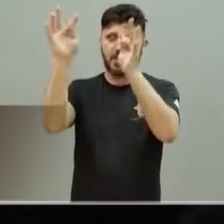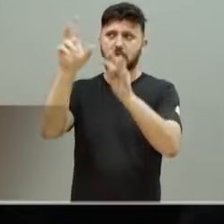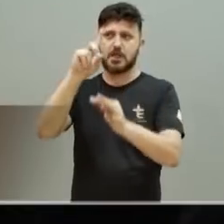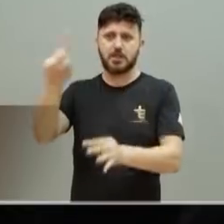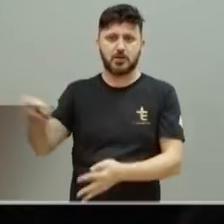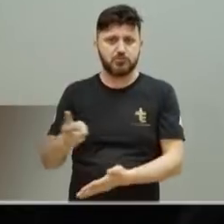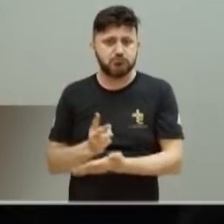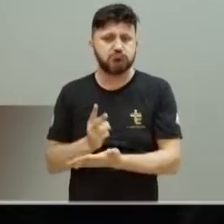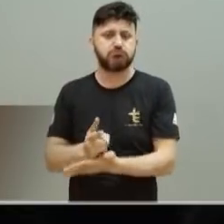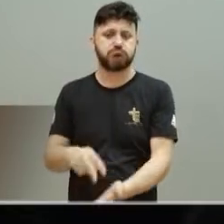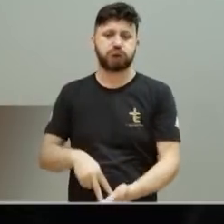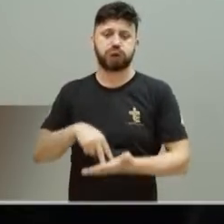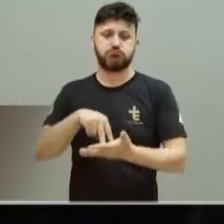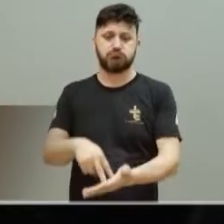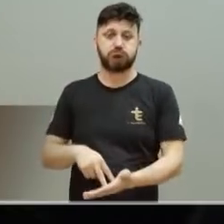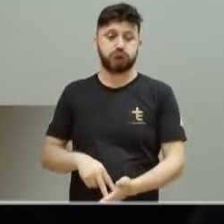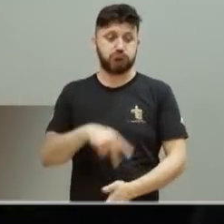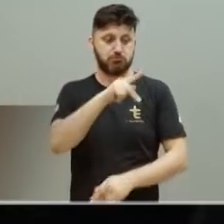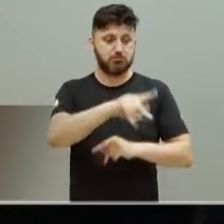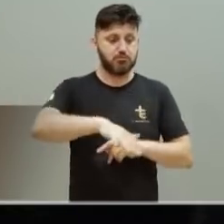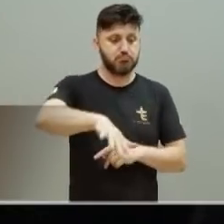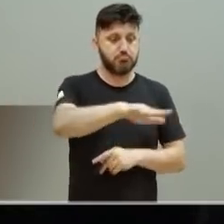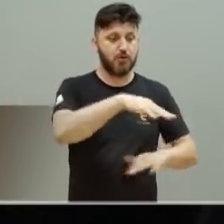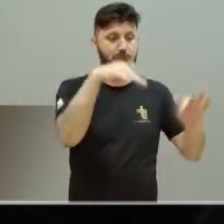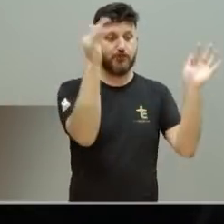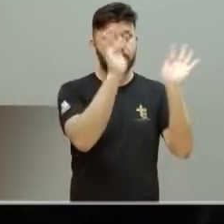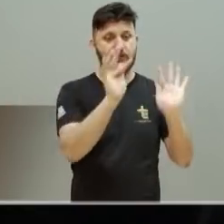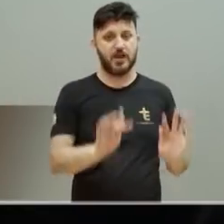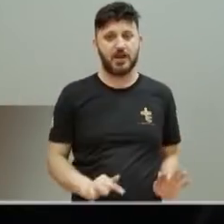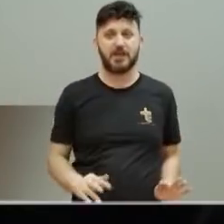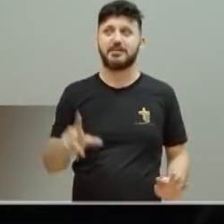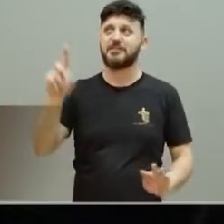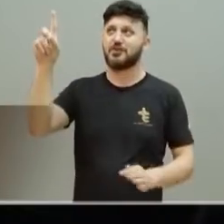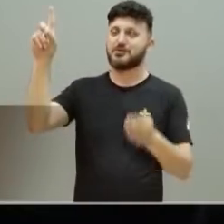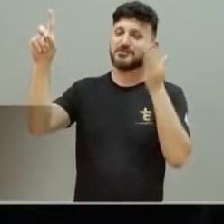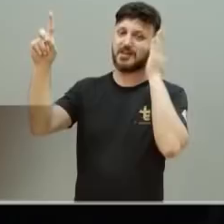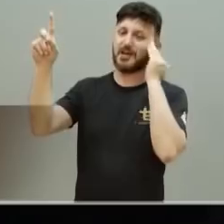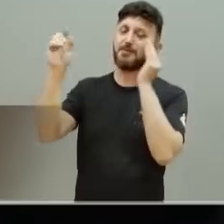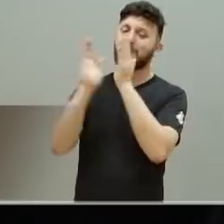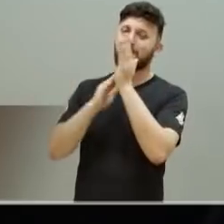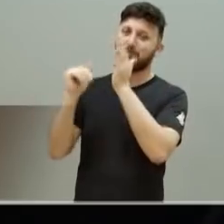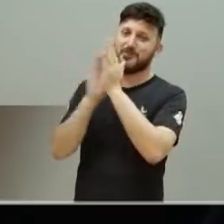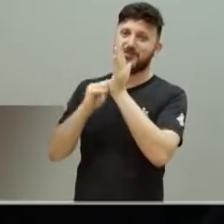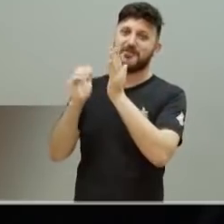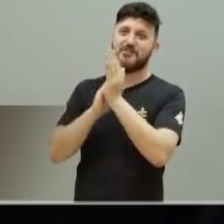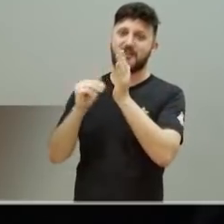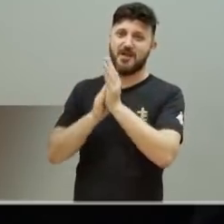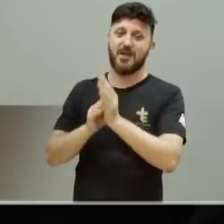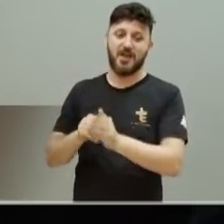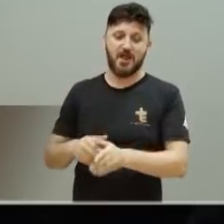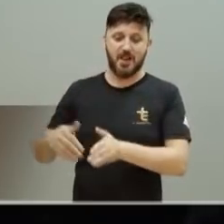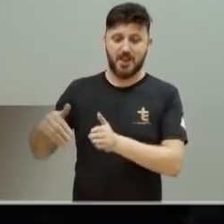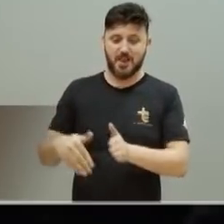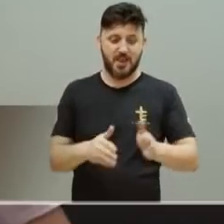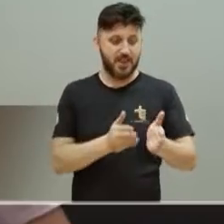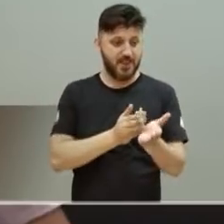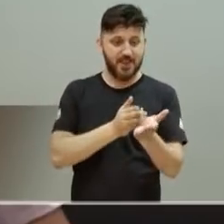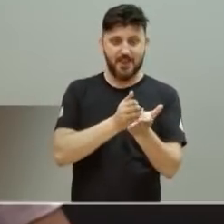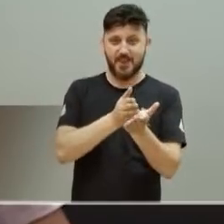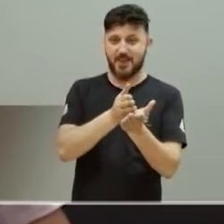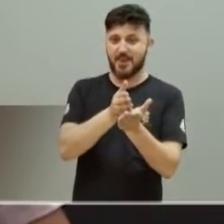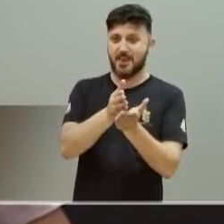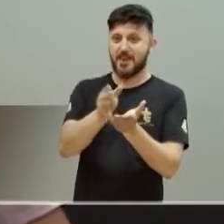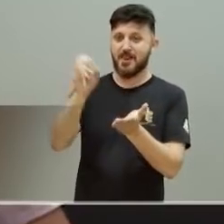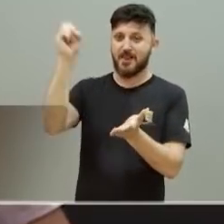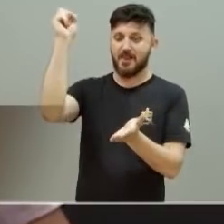precedem. Feliz o povo que vos sabe louvar. Caminha na luz de vossa face,